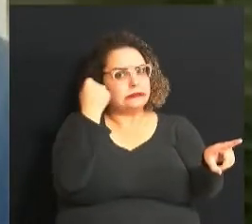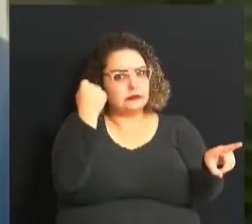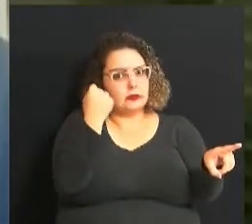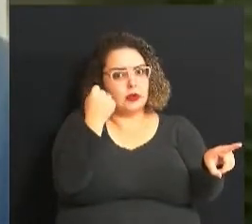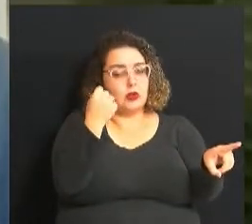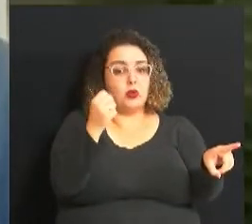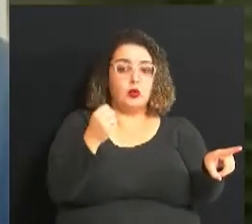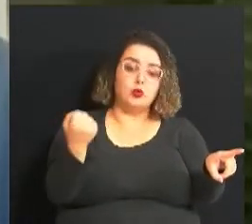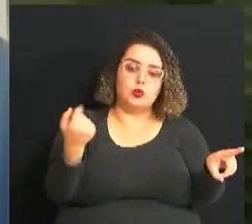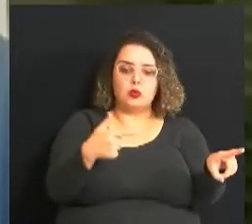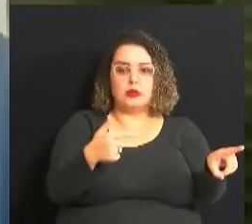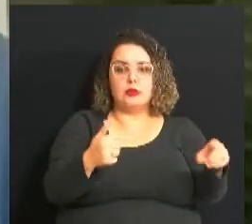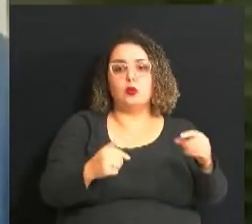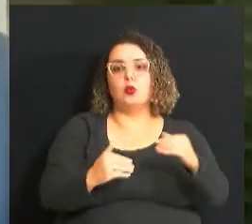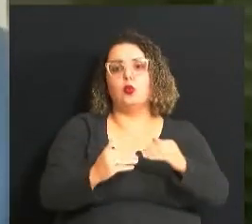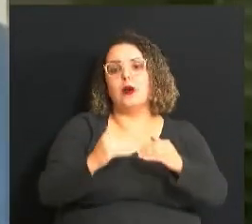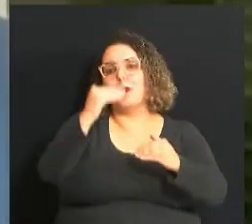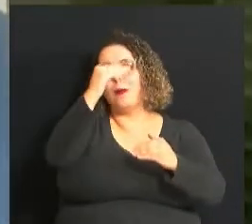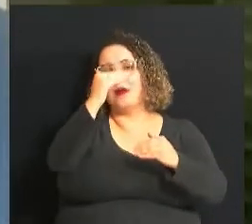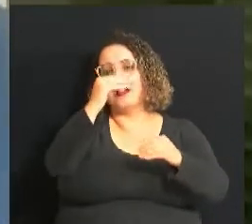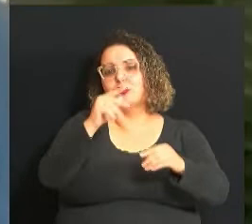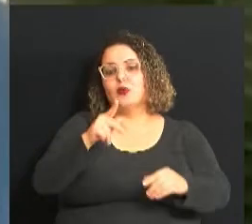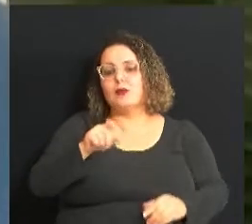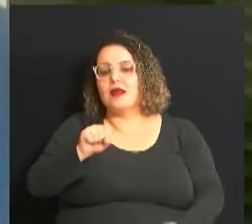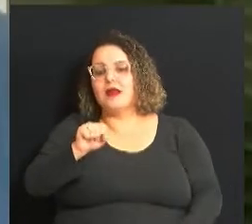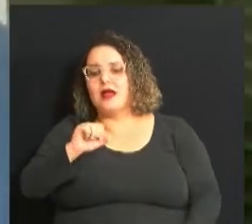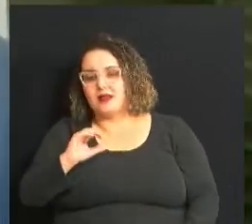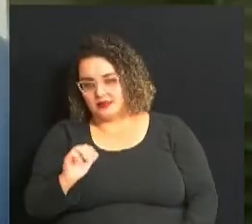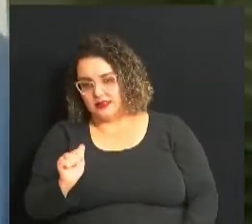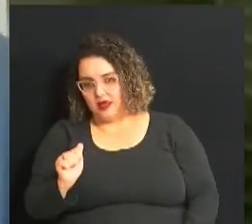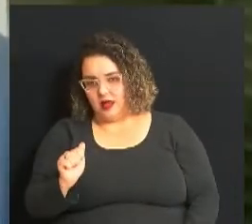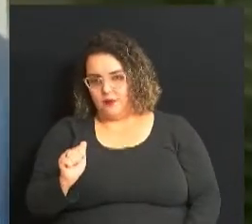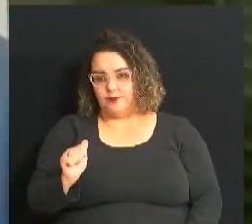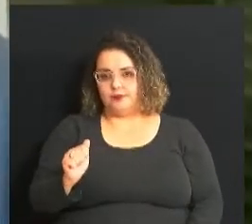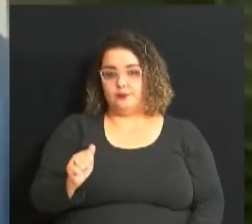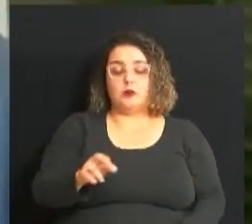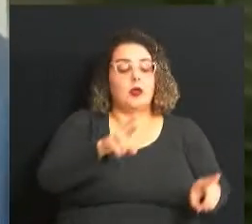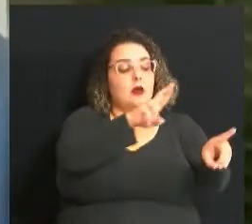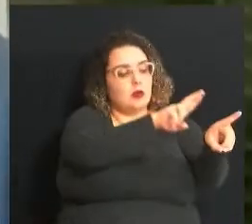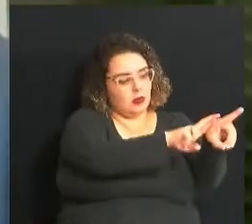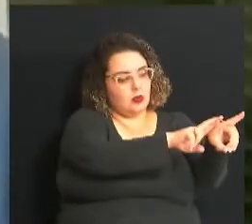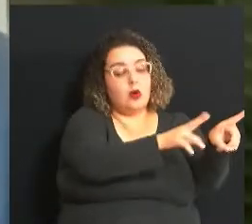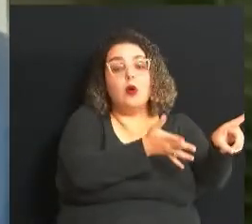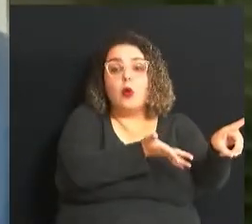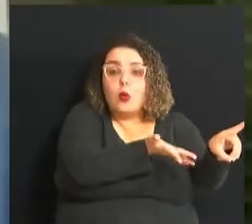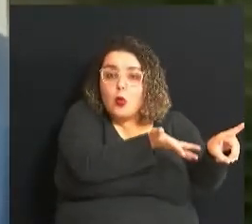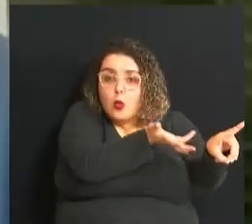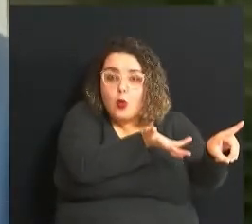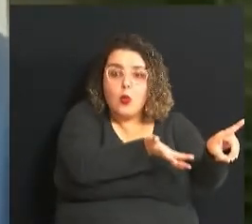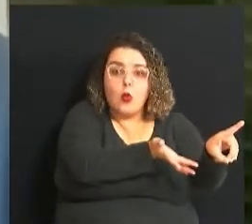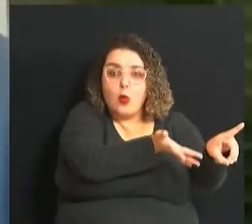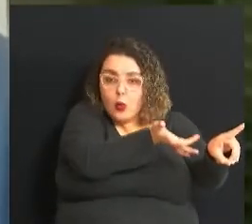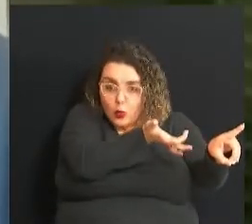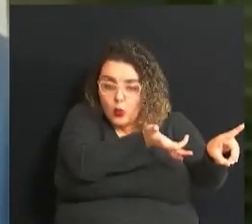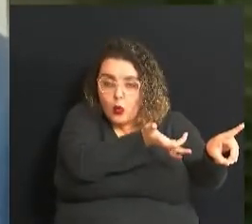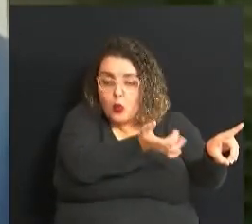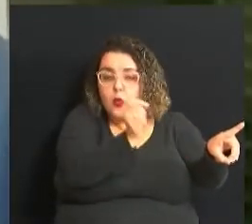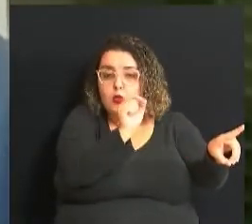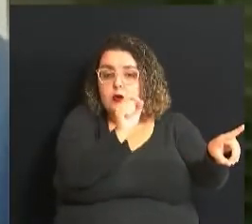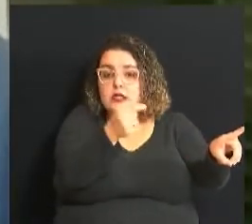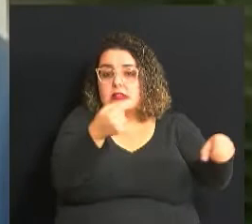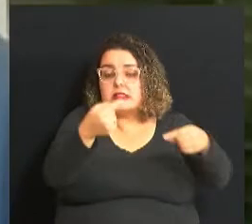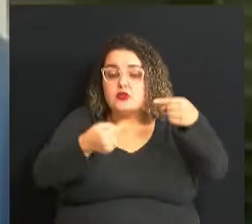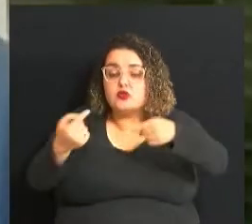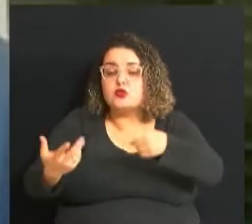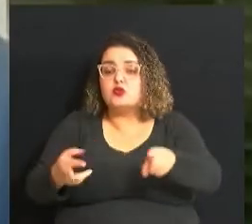PSA. Então, ou seja, o toque prostático, o que está sendo discutido em relação ao toque é quando